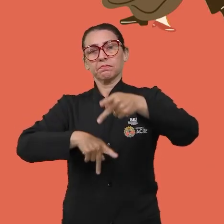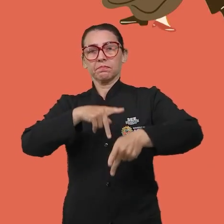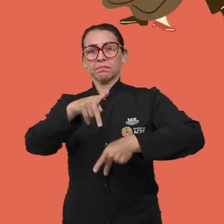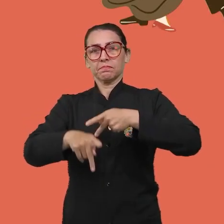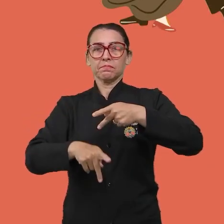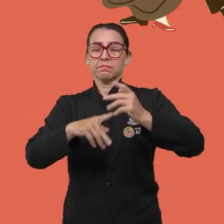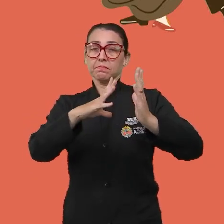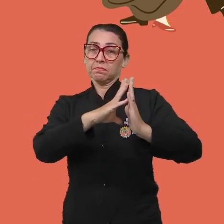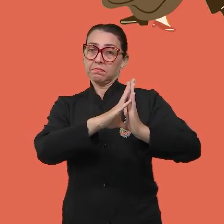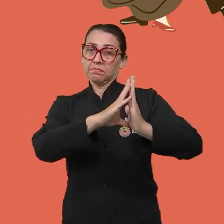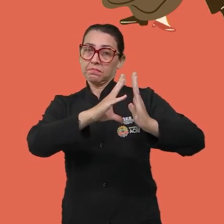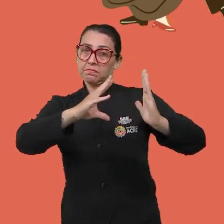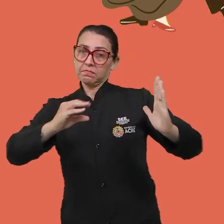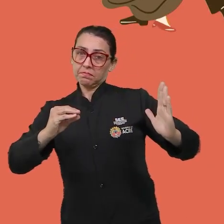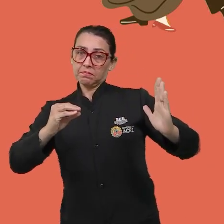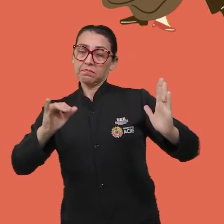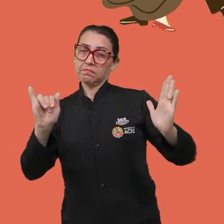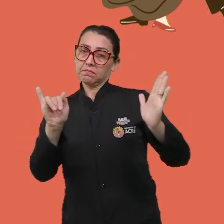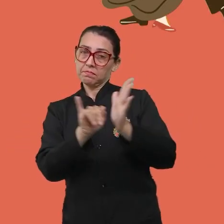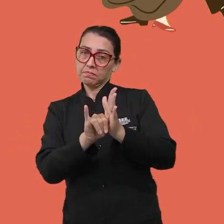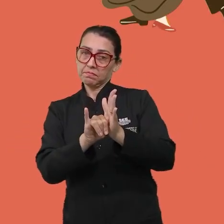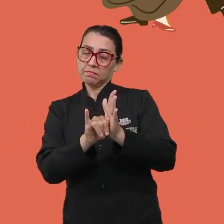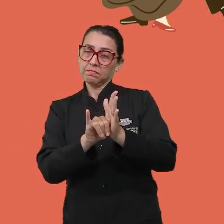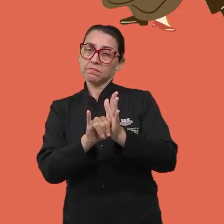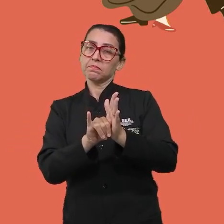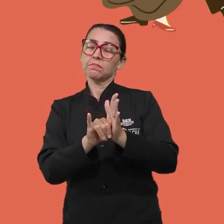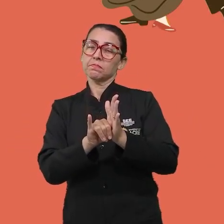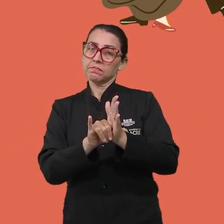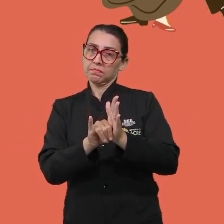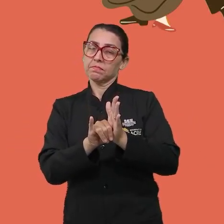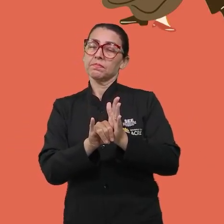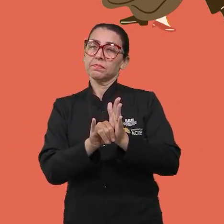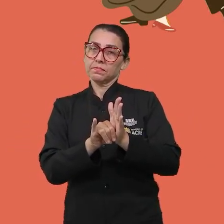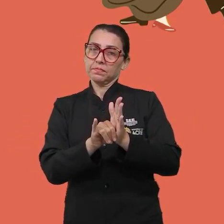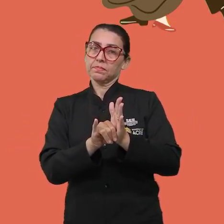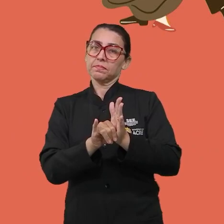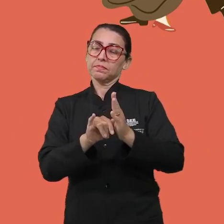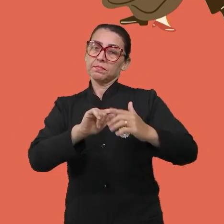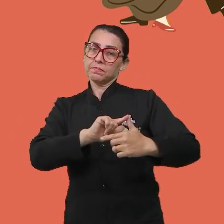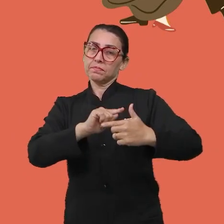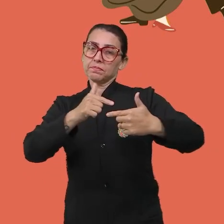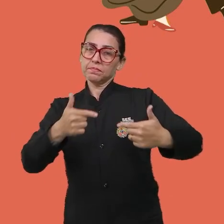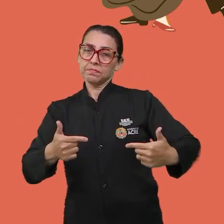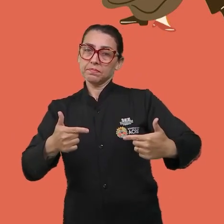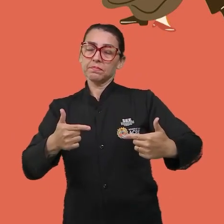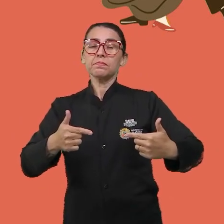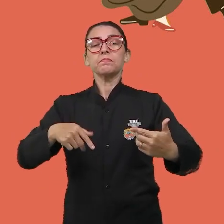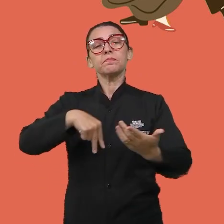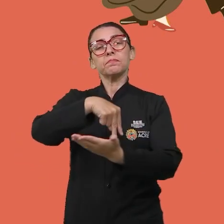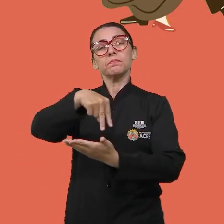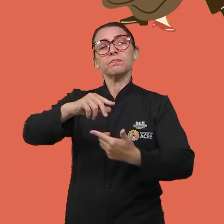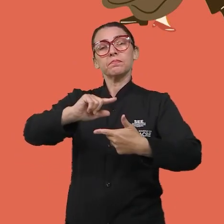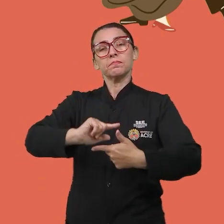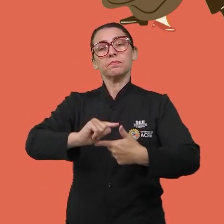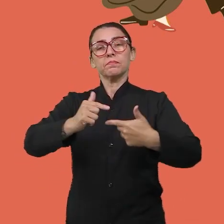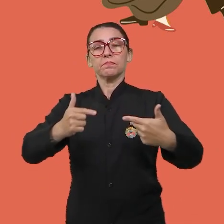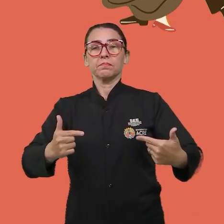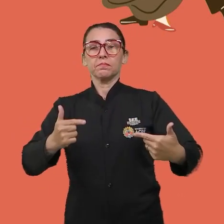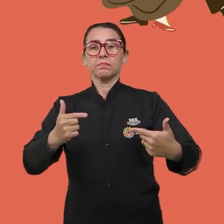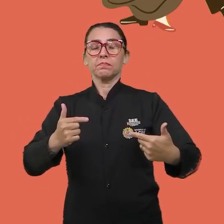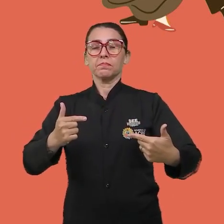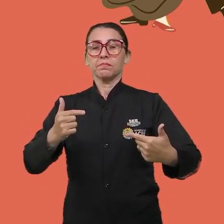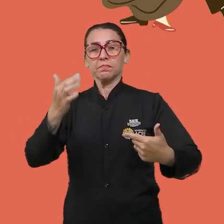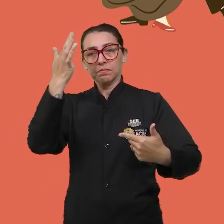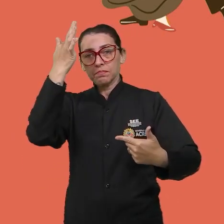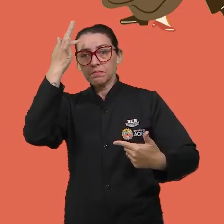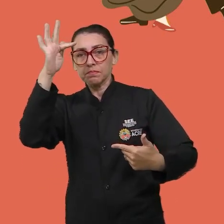é o reflexo de uma identidade, né, de identidade e tradição, como as danças tradicionais e